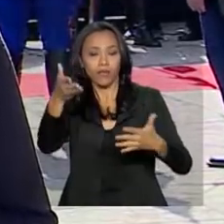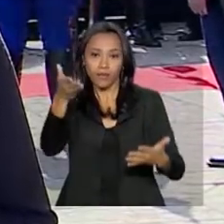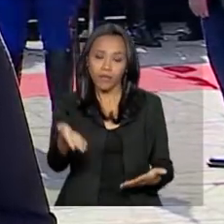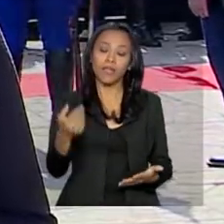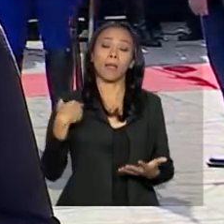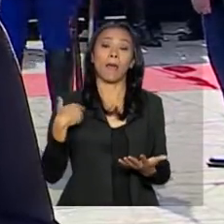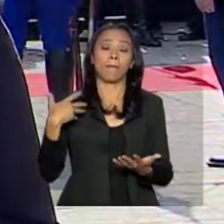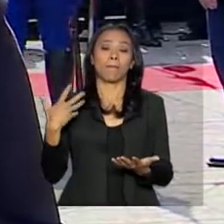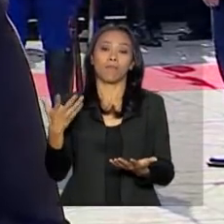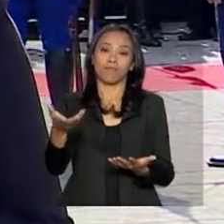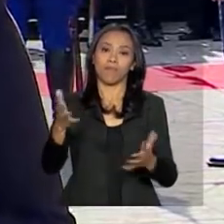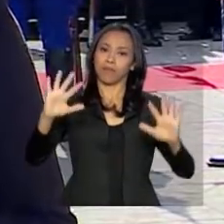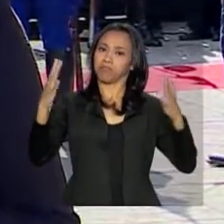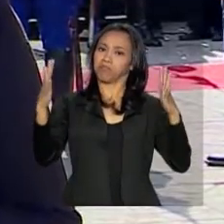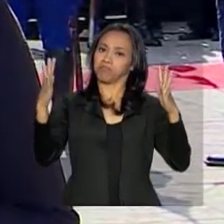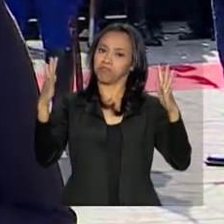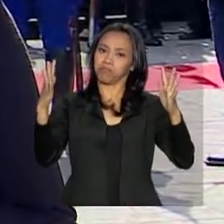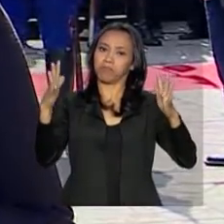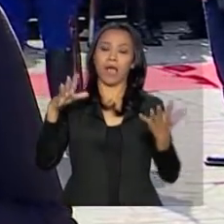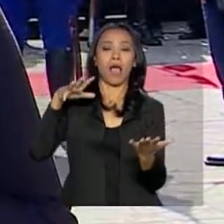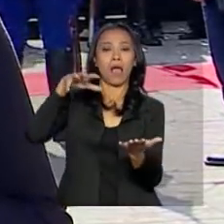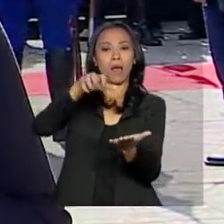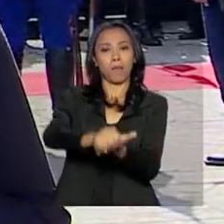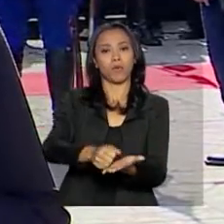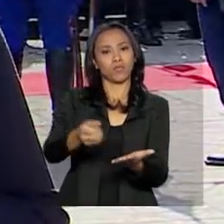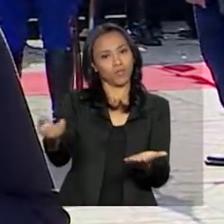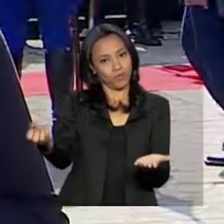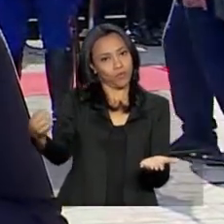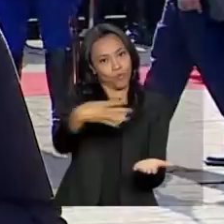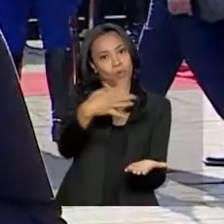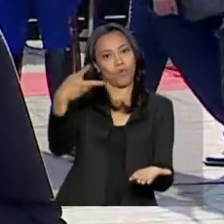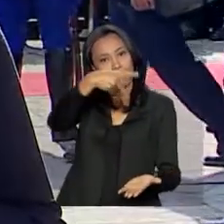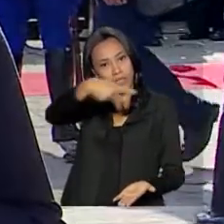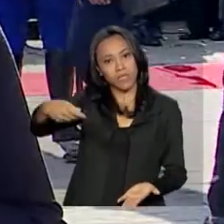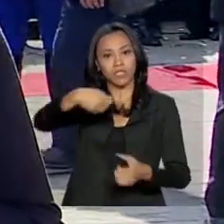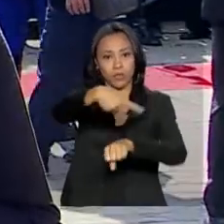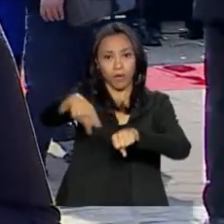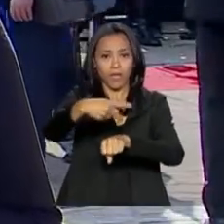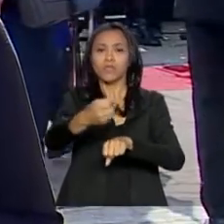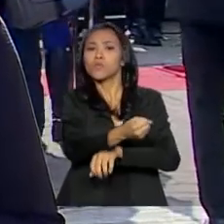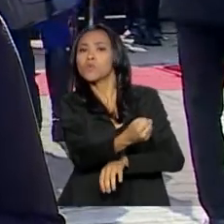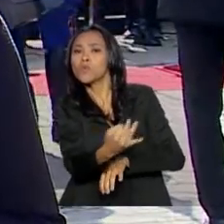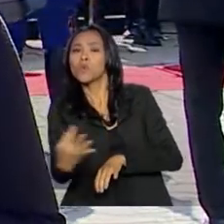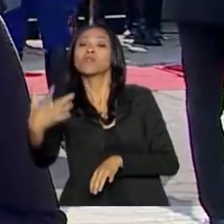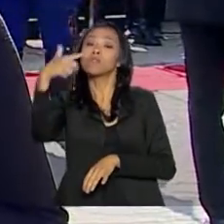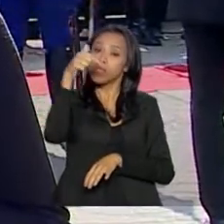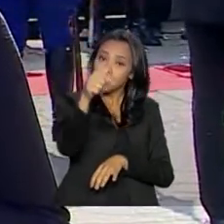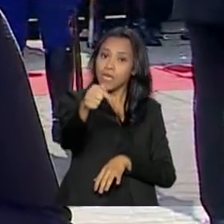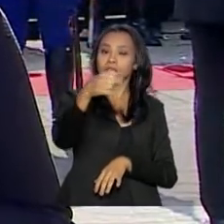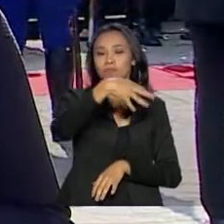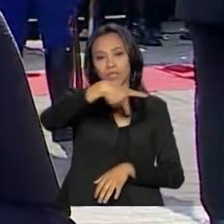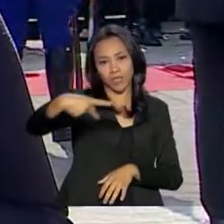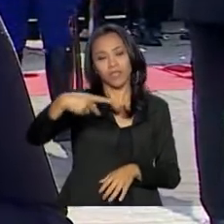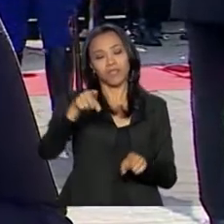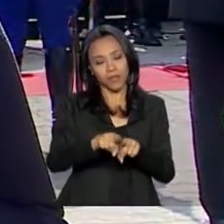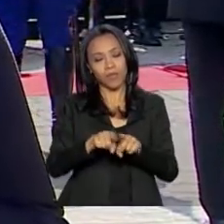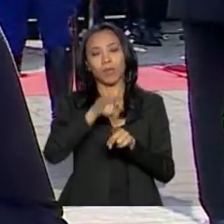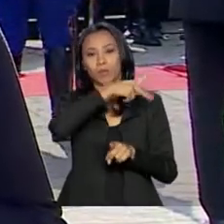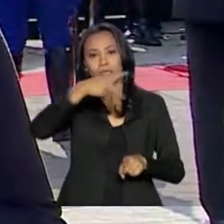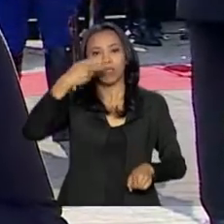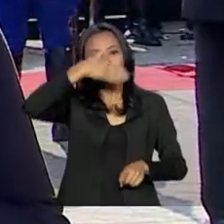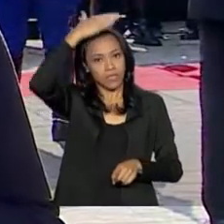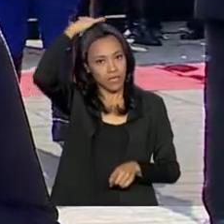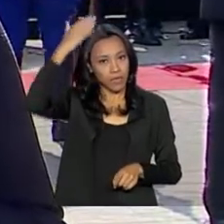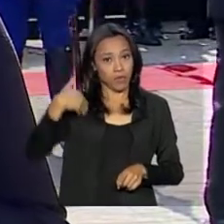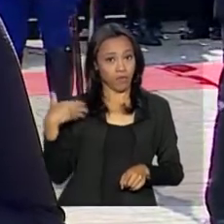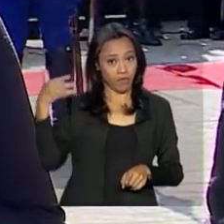paraguaio Mário ábito Benites ele vai vir para cá acompanhado dos presidentes de outros sete presidentes inclusive do presidente Michel Temer vão ser recebidos pelo